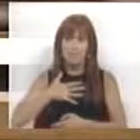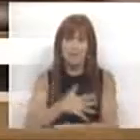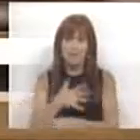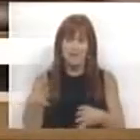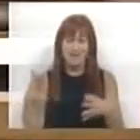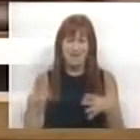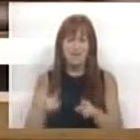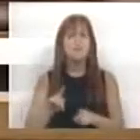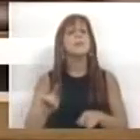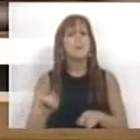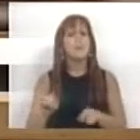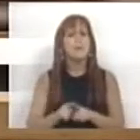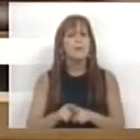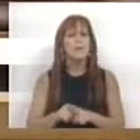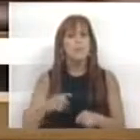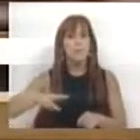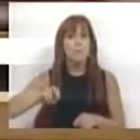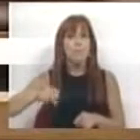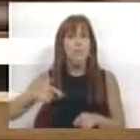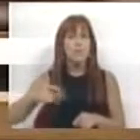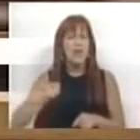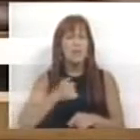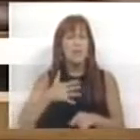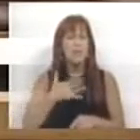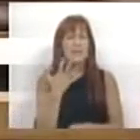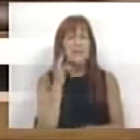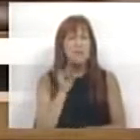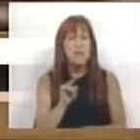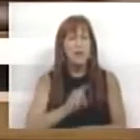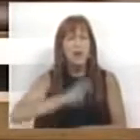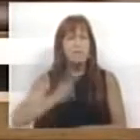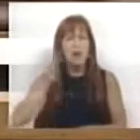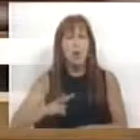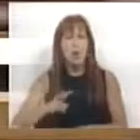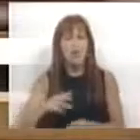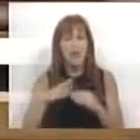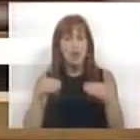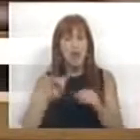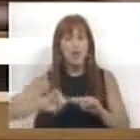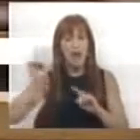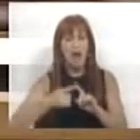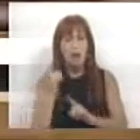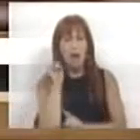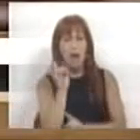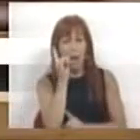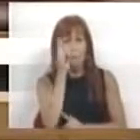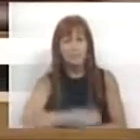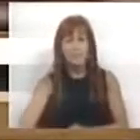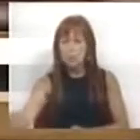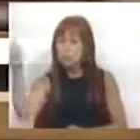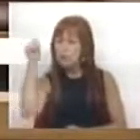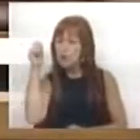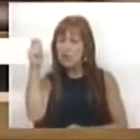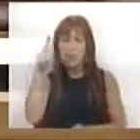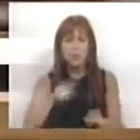multinacionais. E só a Monsanto são 5 mil milhões de dólares anualmente. O Bloco de